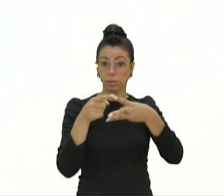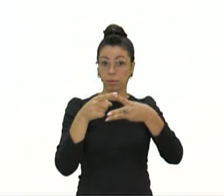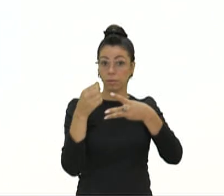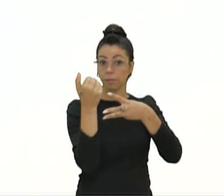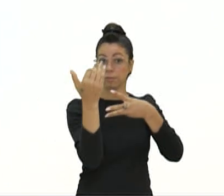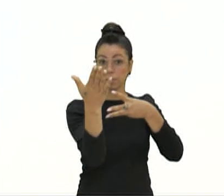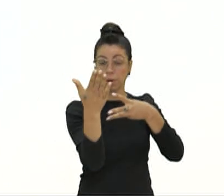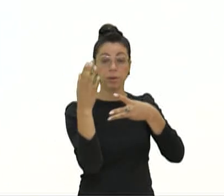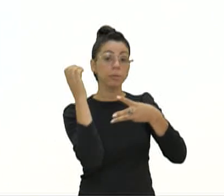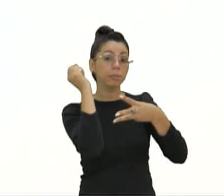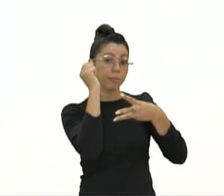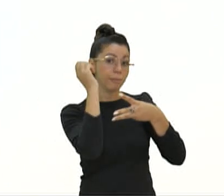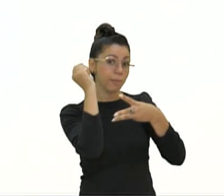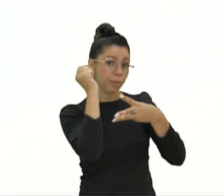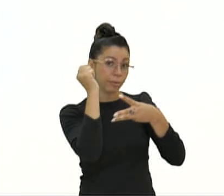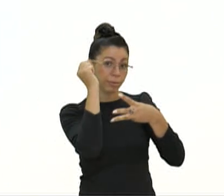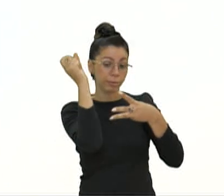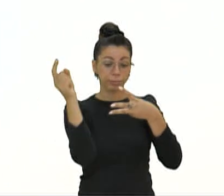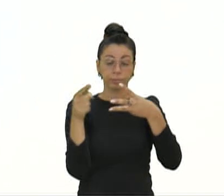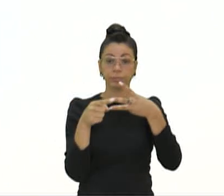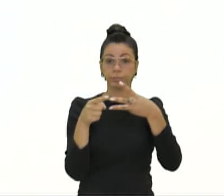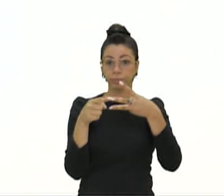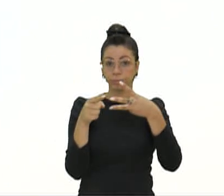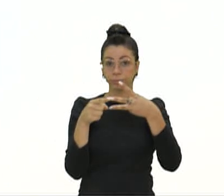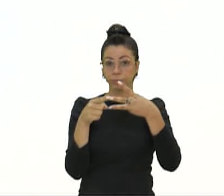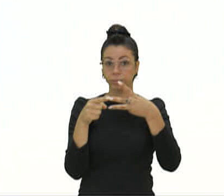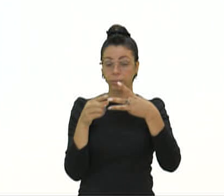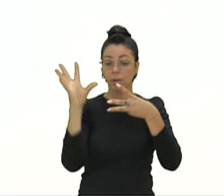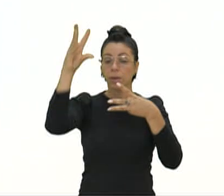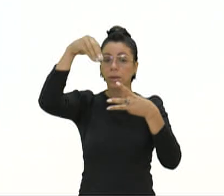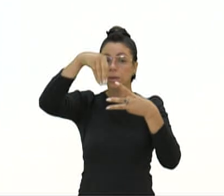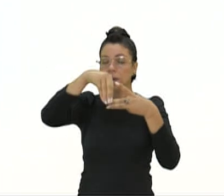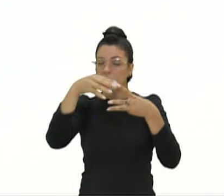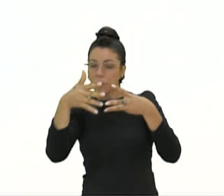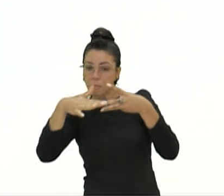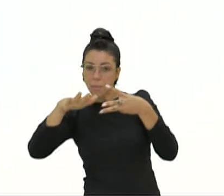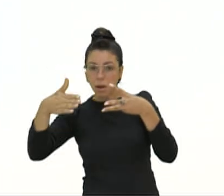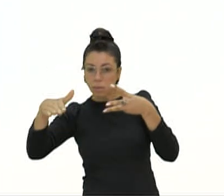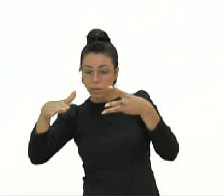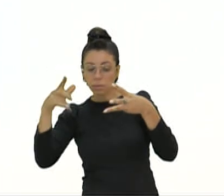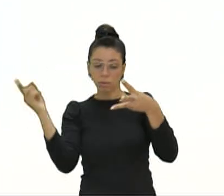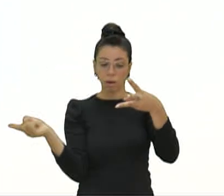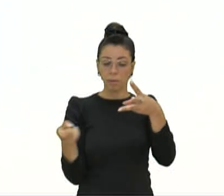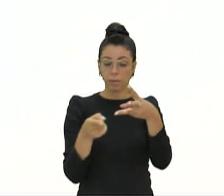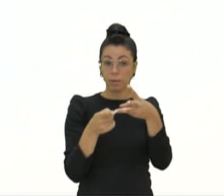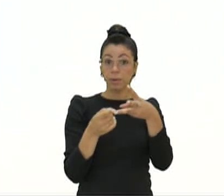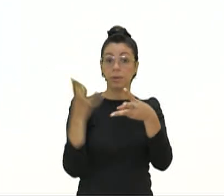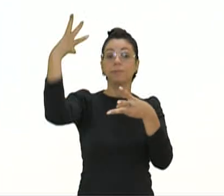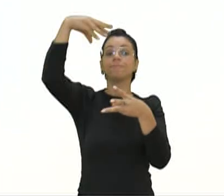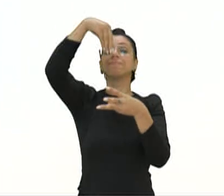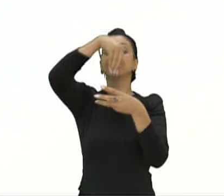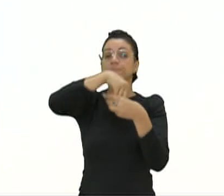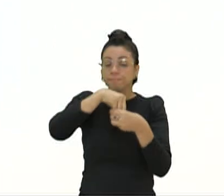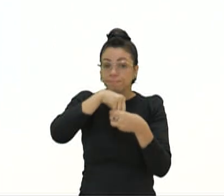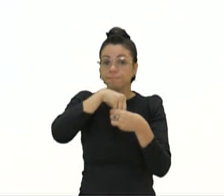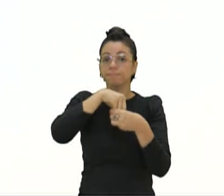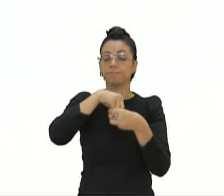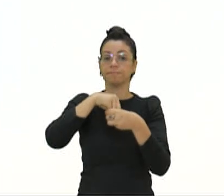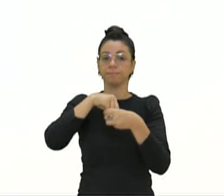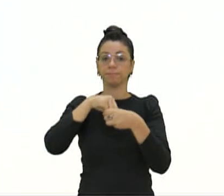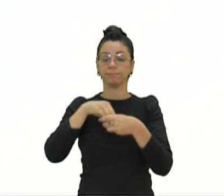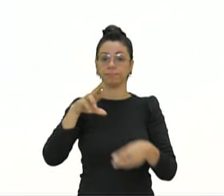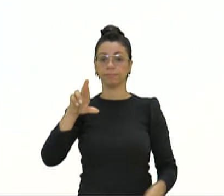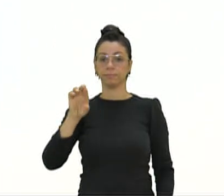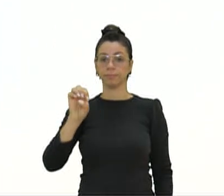esclera branca, a corióide, a interna, a intermediária, e a mais interna ainda, a